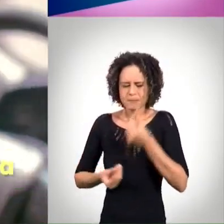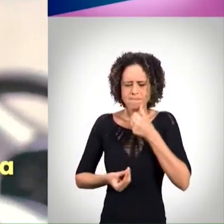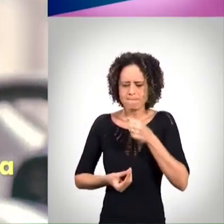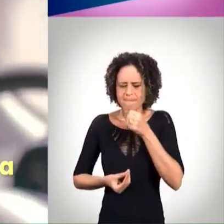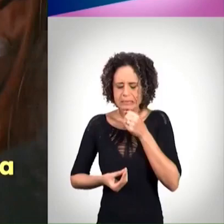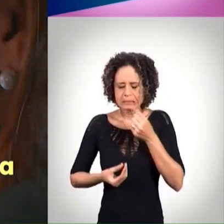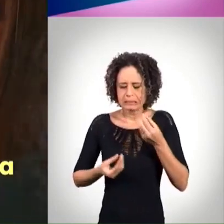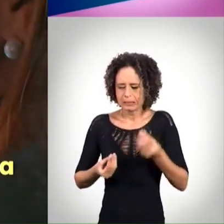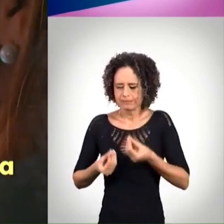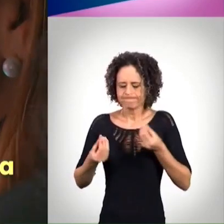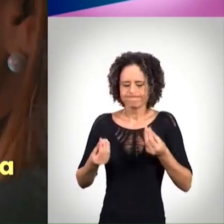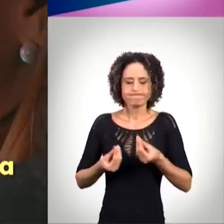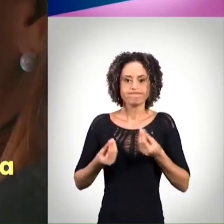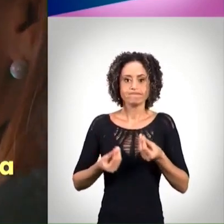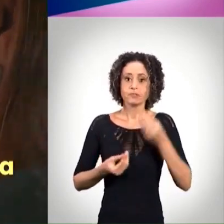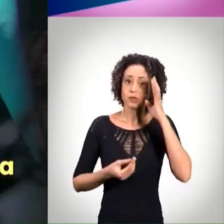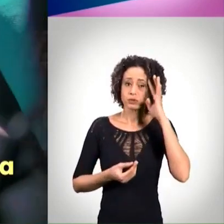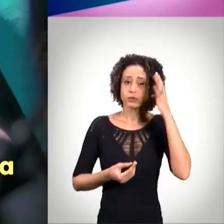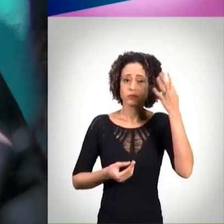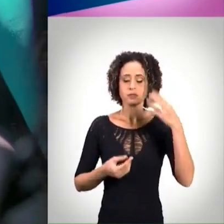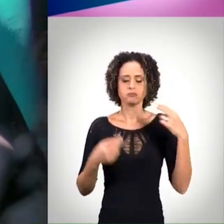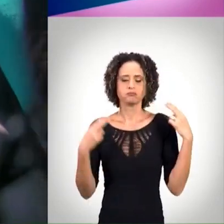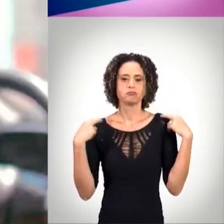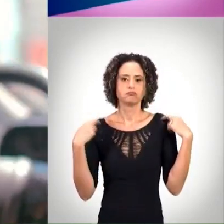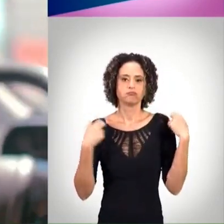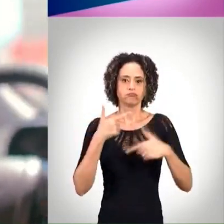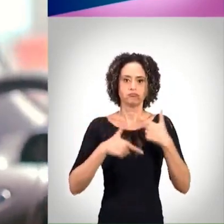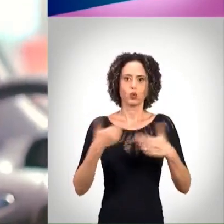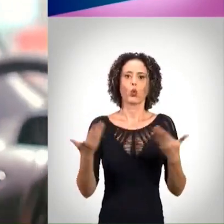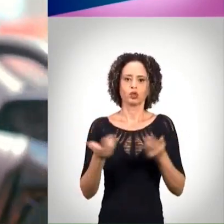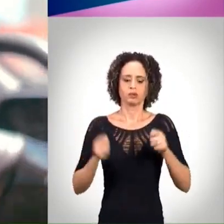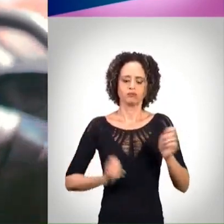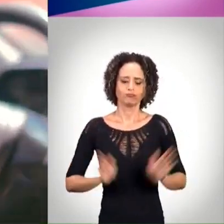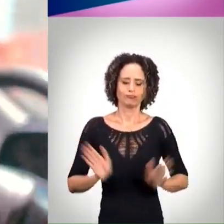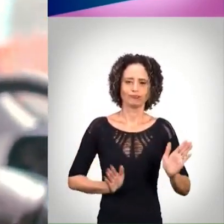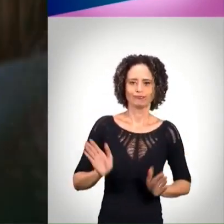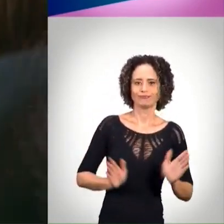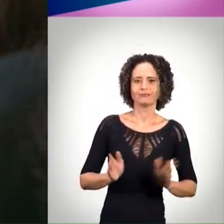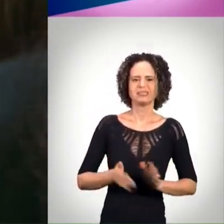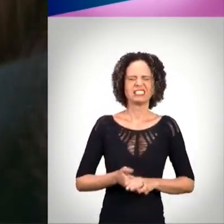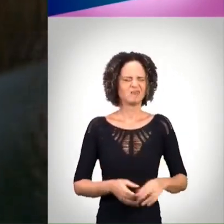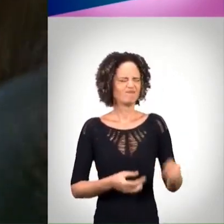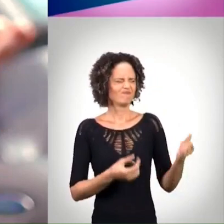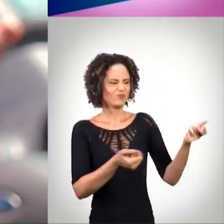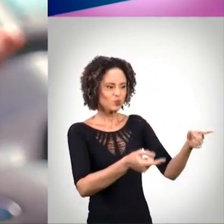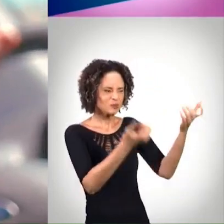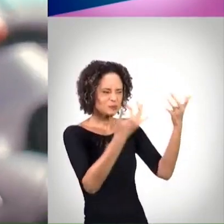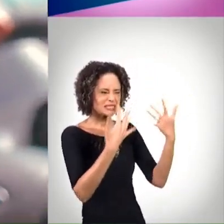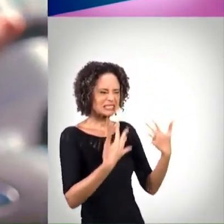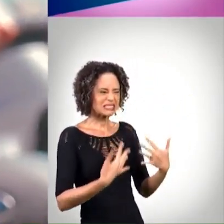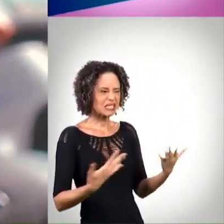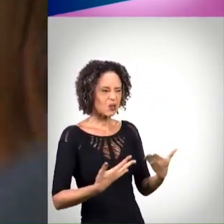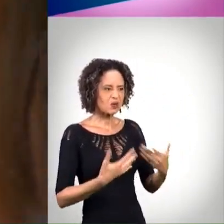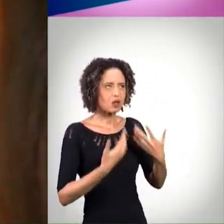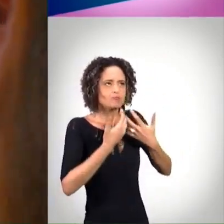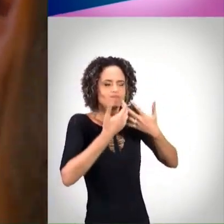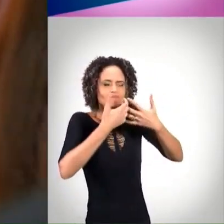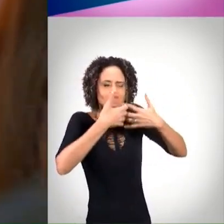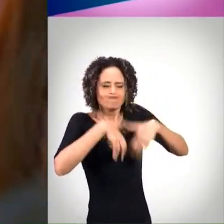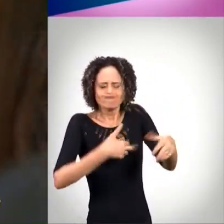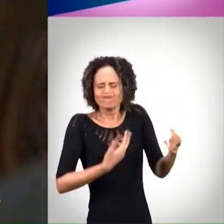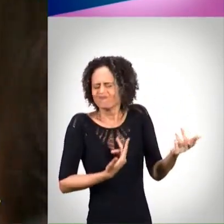não tão suficiente para os filhos, né? E aí eu procurei esse meio. Hoje eu consigo conciliar. Dani, eu te escutando agora,